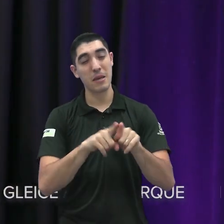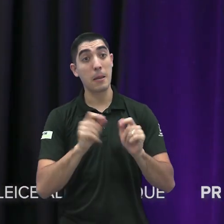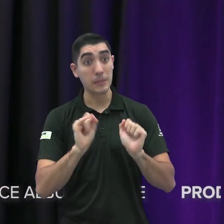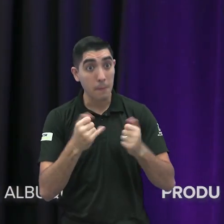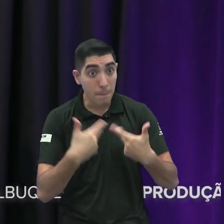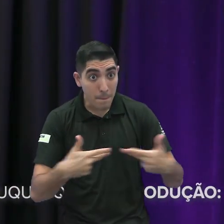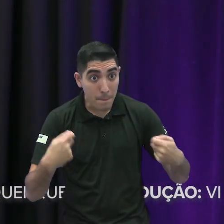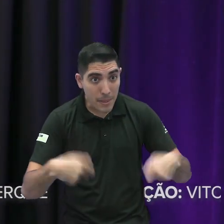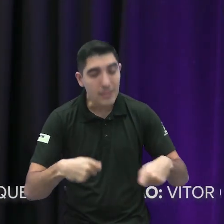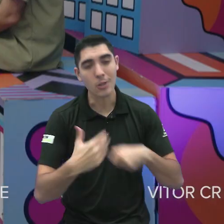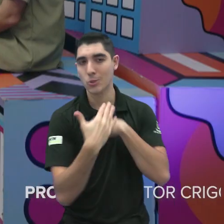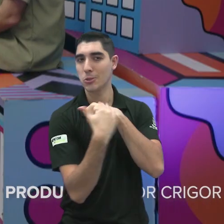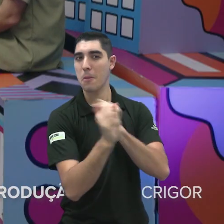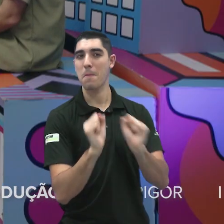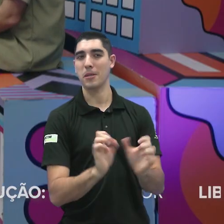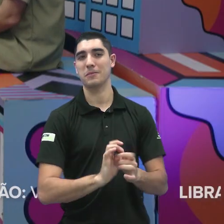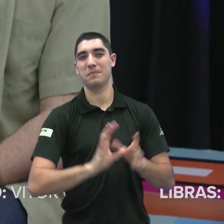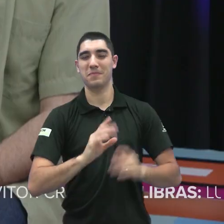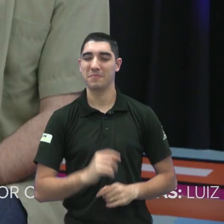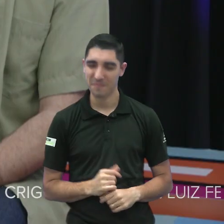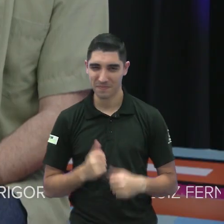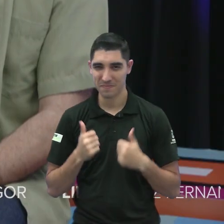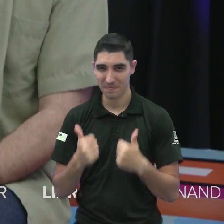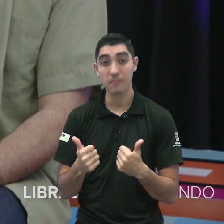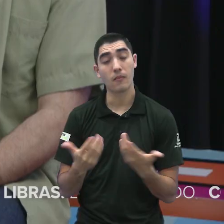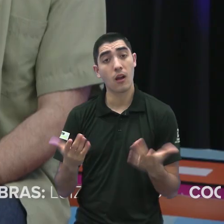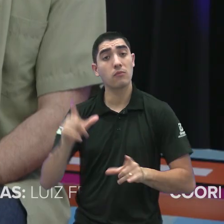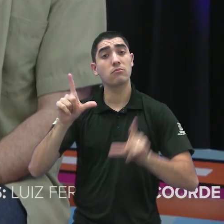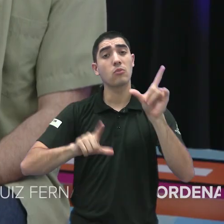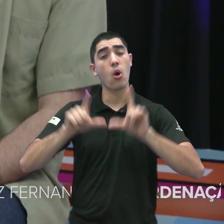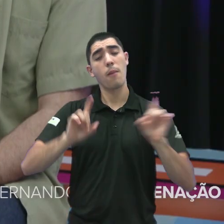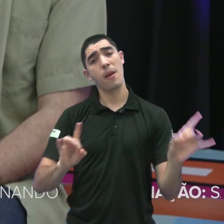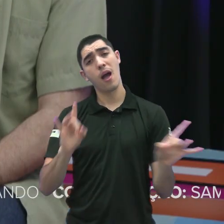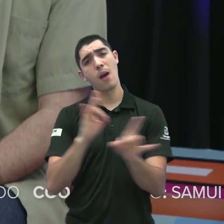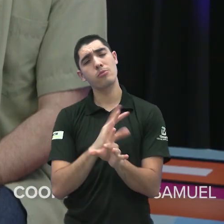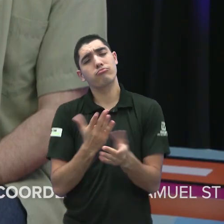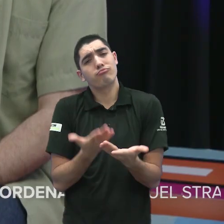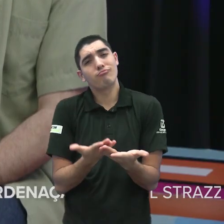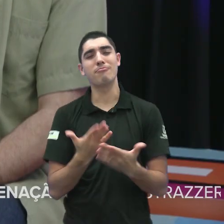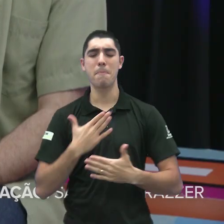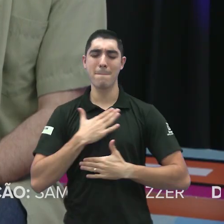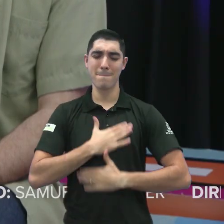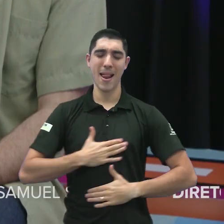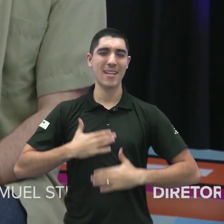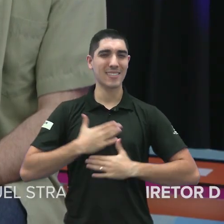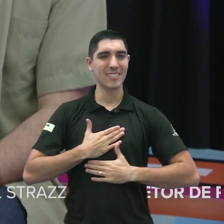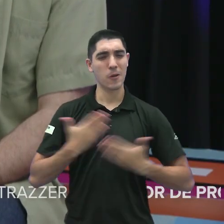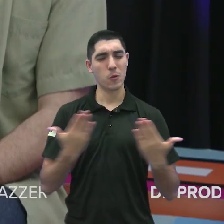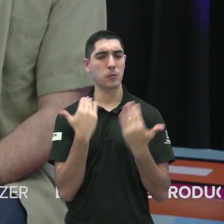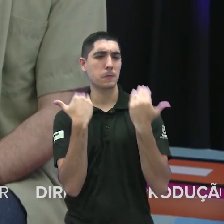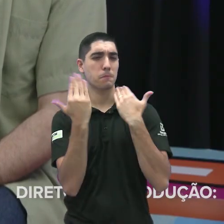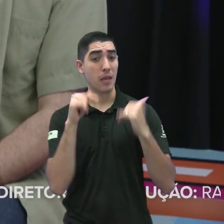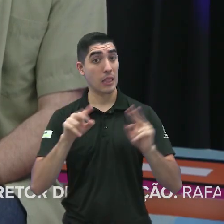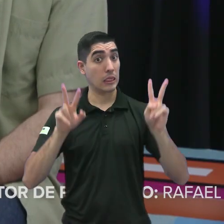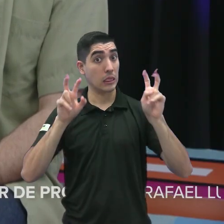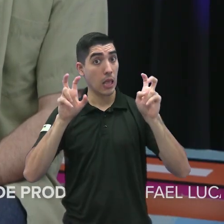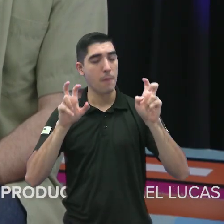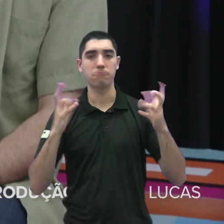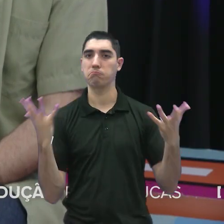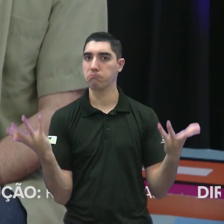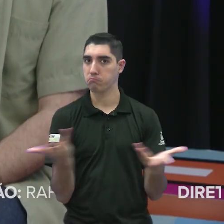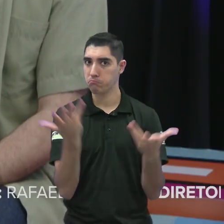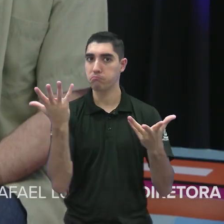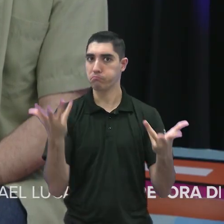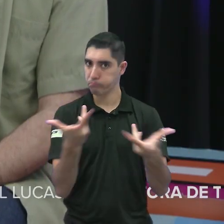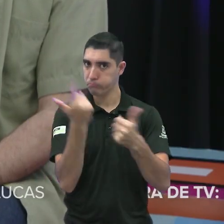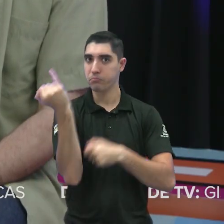Chame sempre que precisar. Então tá bom. Ó, é isso, gente. Acabou por aqui. Foi um prazer, né? A gente tá conversando, debatendo esse assunto muito